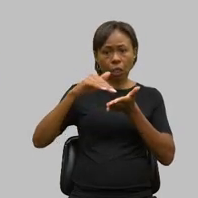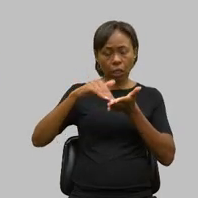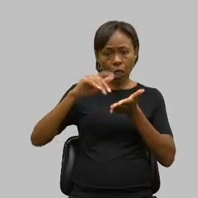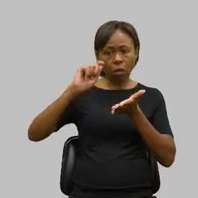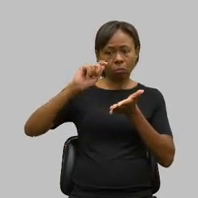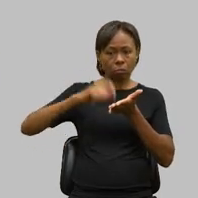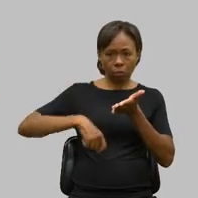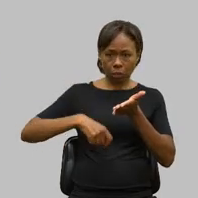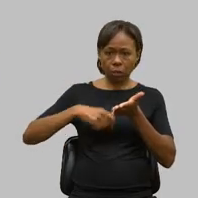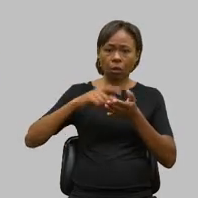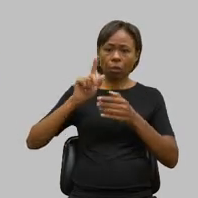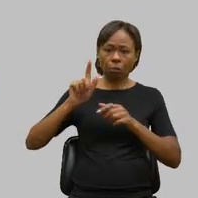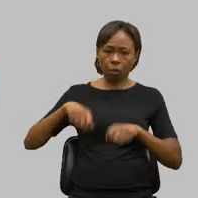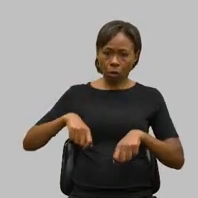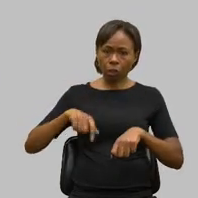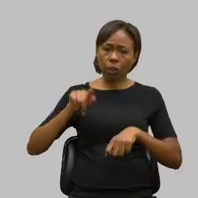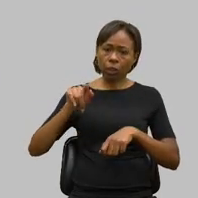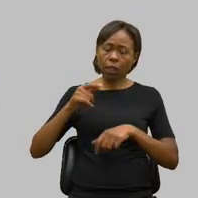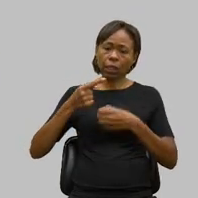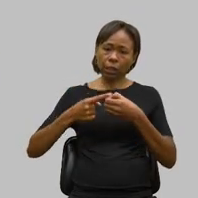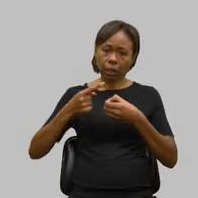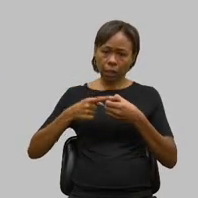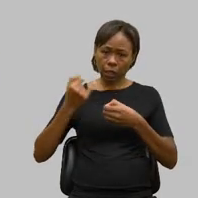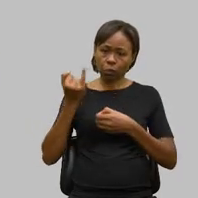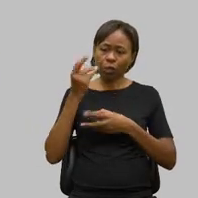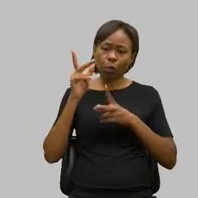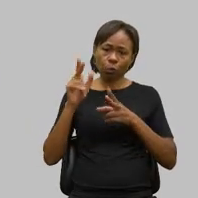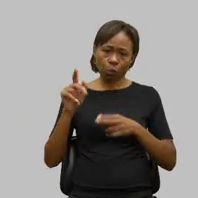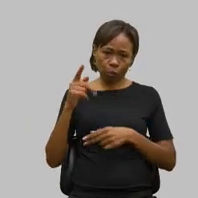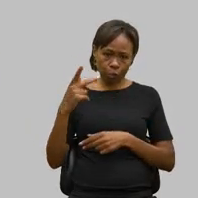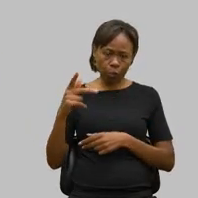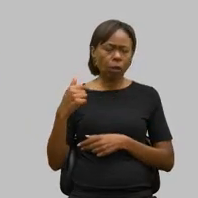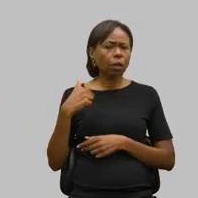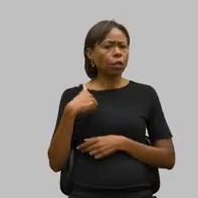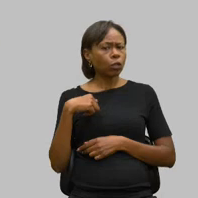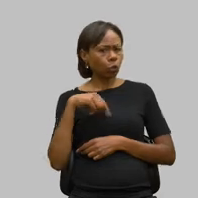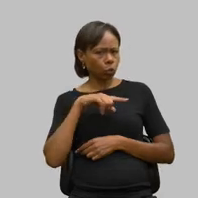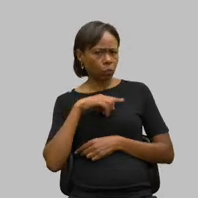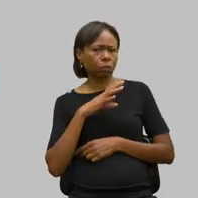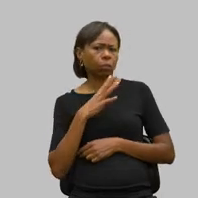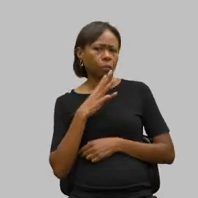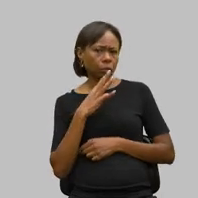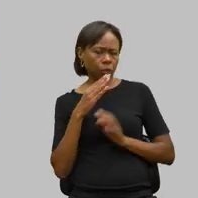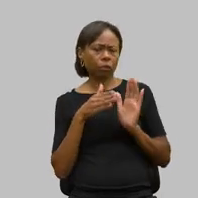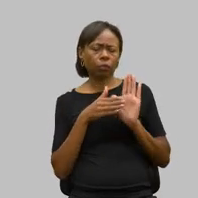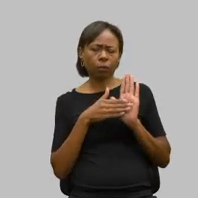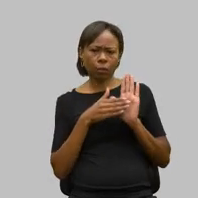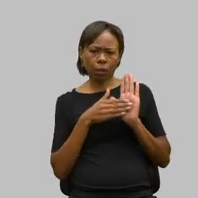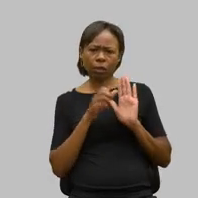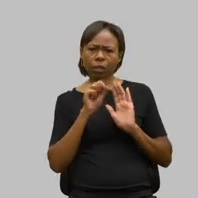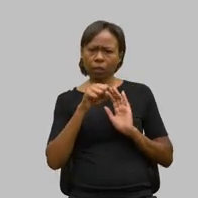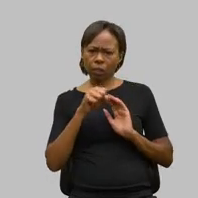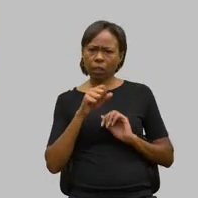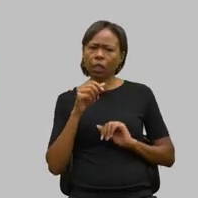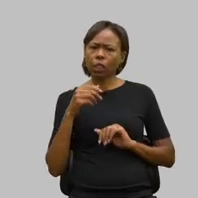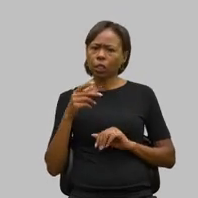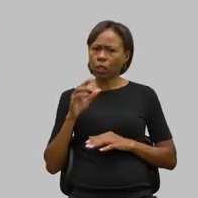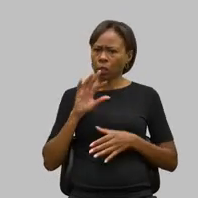importante como a sua, que é a cidade de Araxá. Nós já conhecemos, presidente, esse programa, já estivemos no Hemominas,